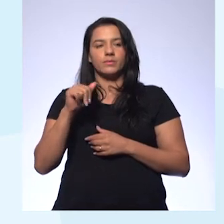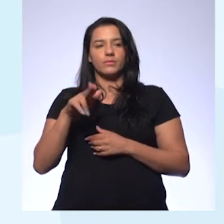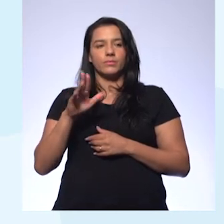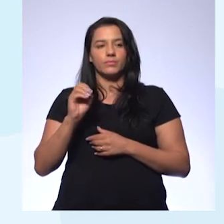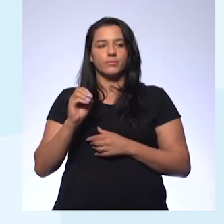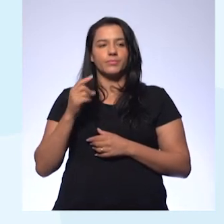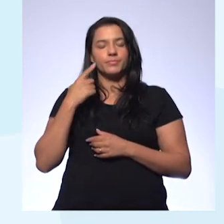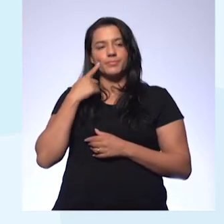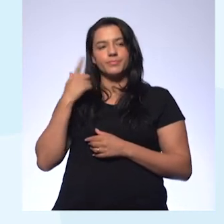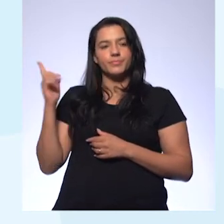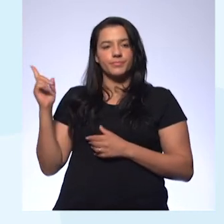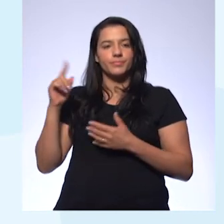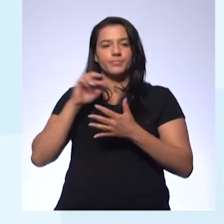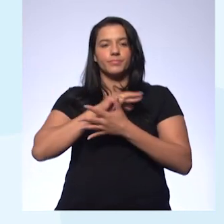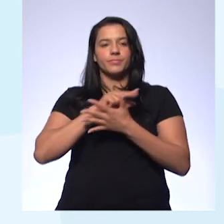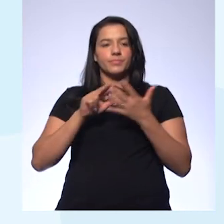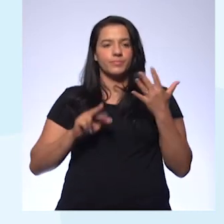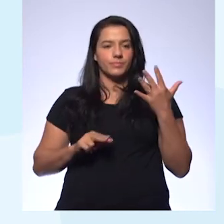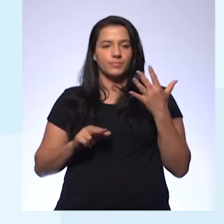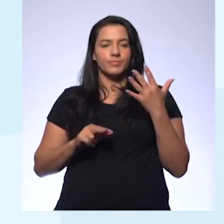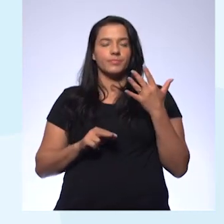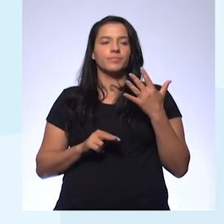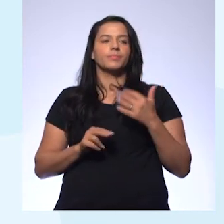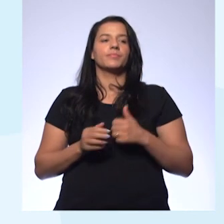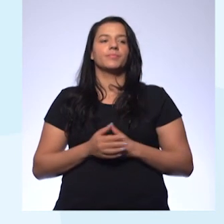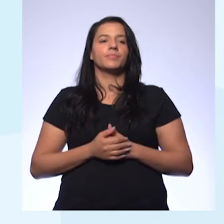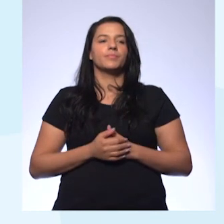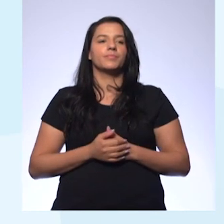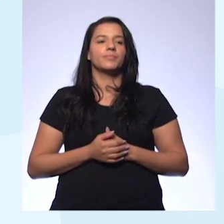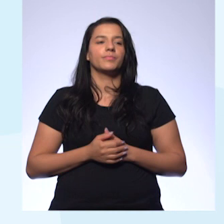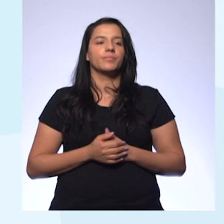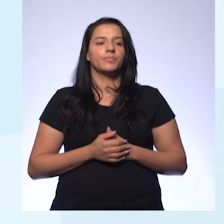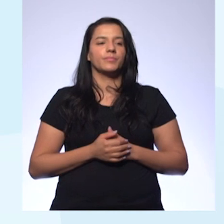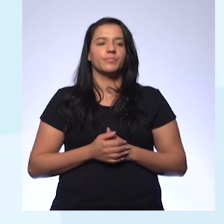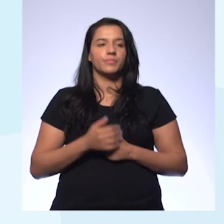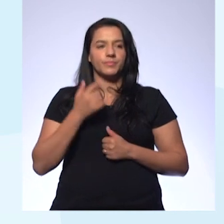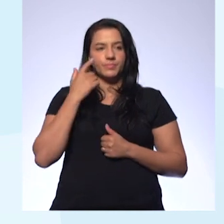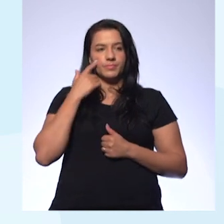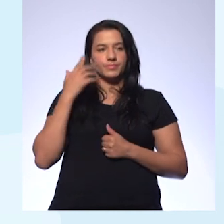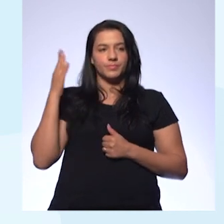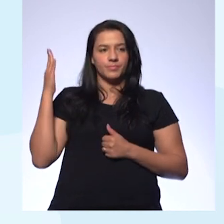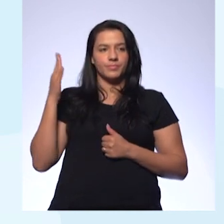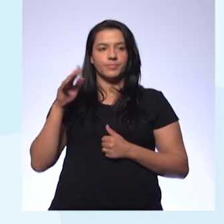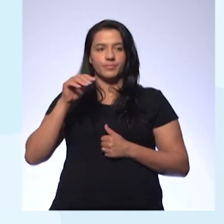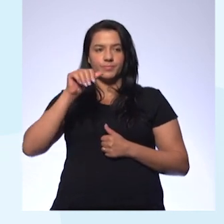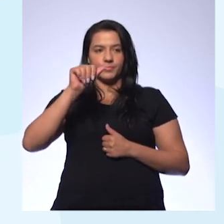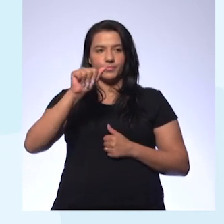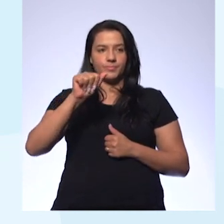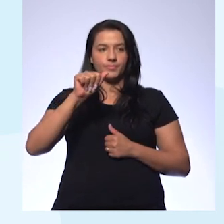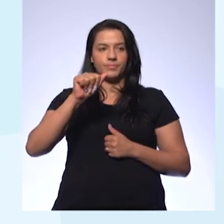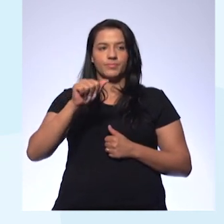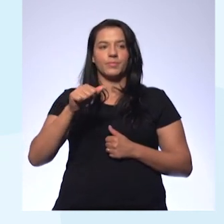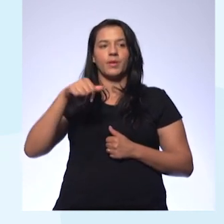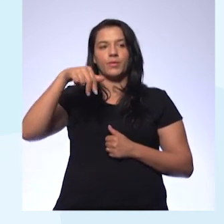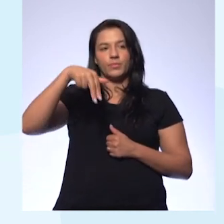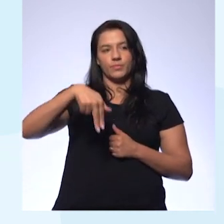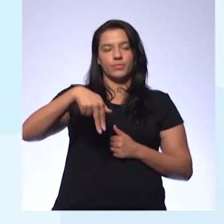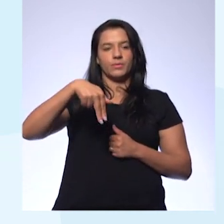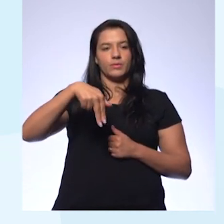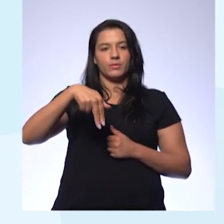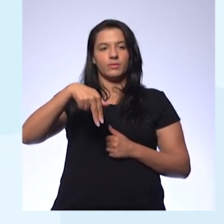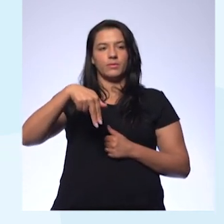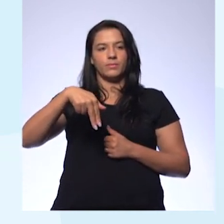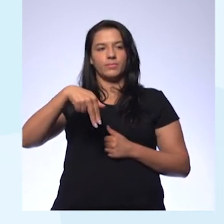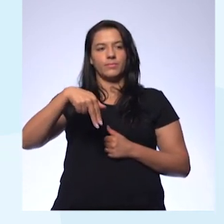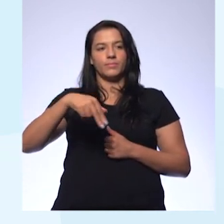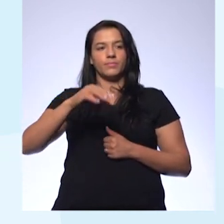possibilidades. Aí, eu coloquei a forma desses 5. Se vocês olharem aqui. Então, o item A é o N-octano, que é o que